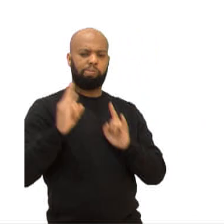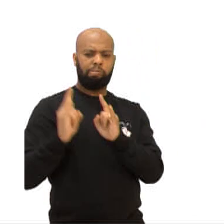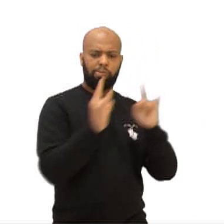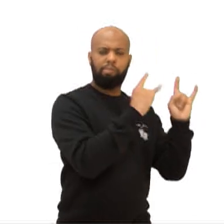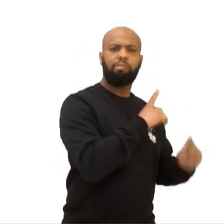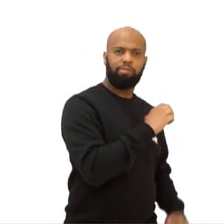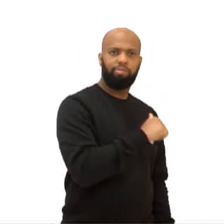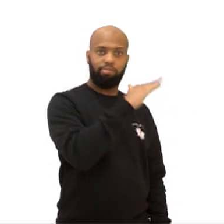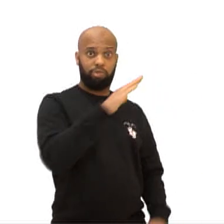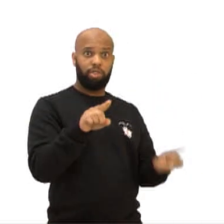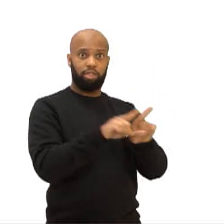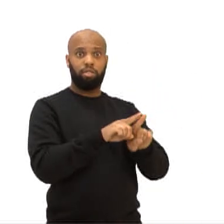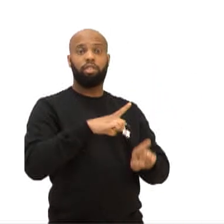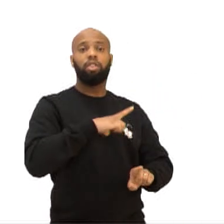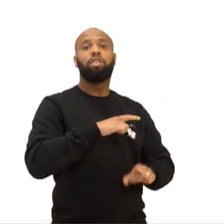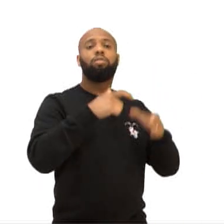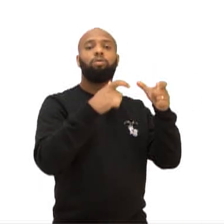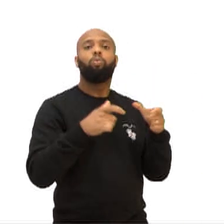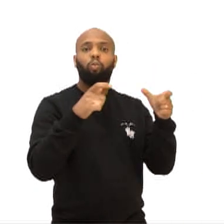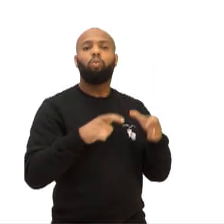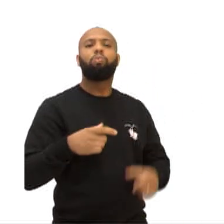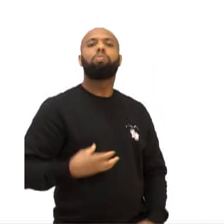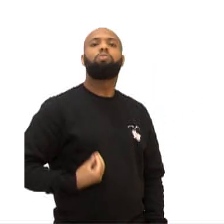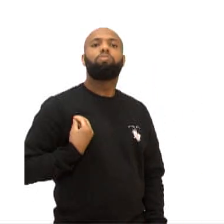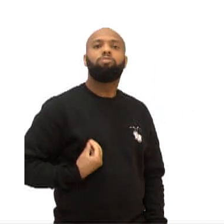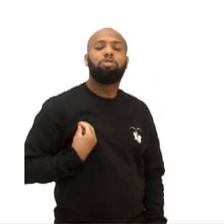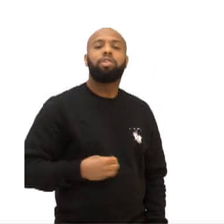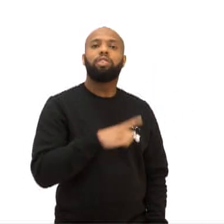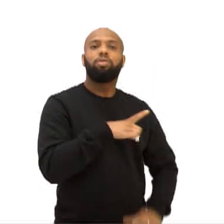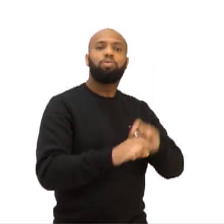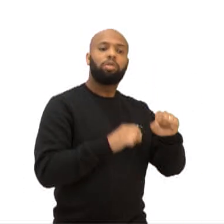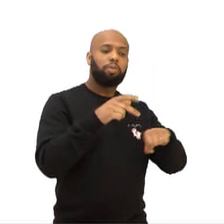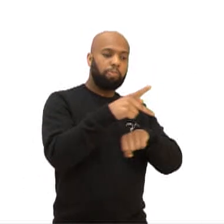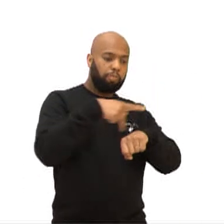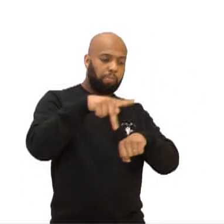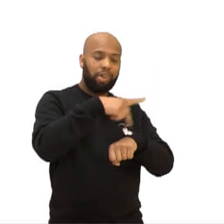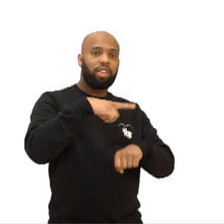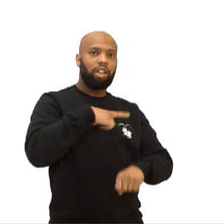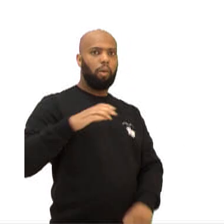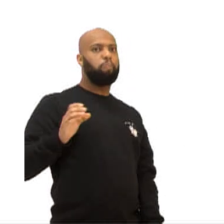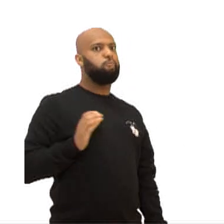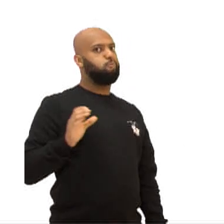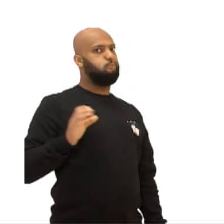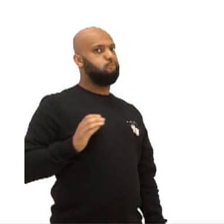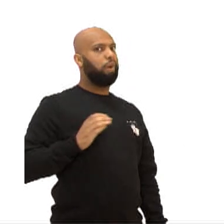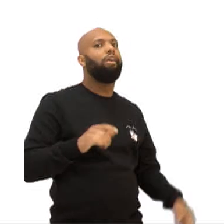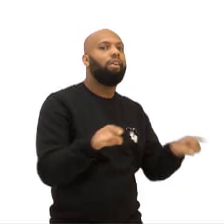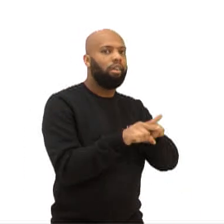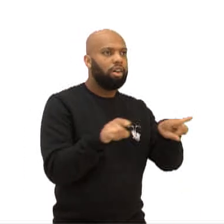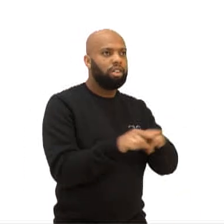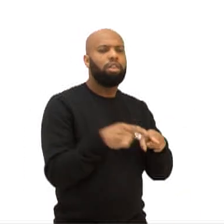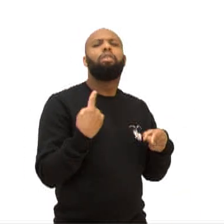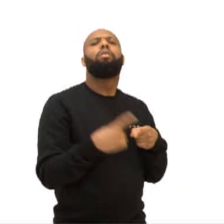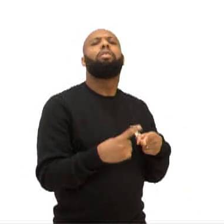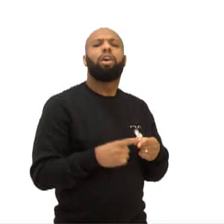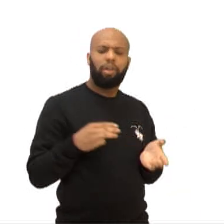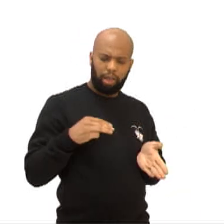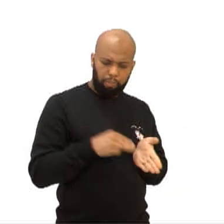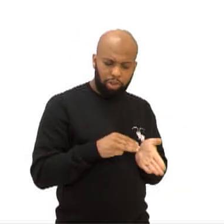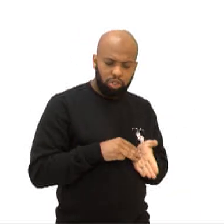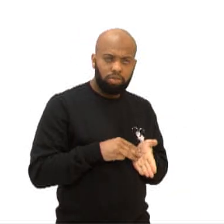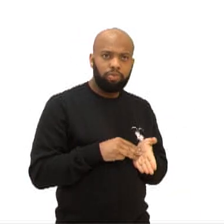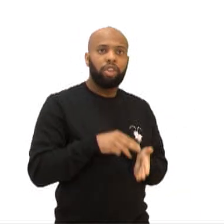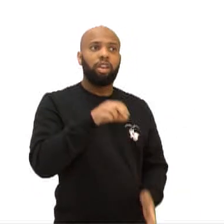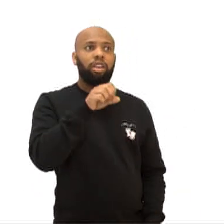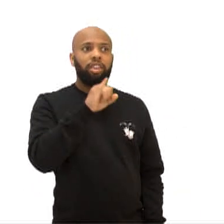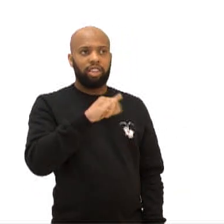vamos observar que é onde também tem uma parte dos países mais ricos, tá? Por quê? Depois, se a gente